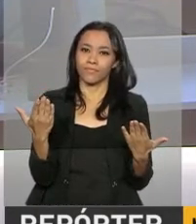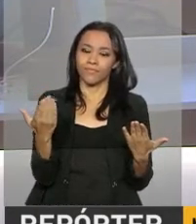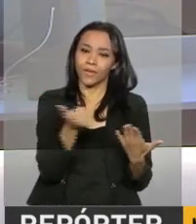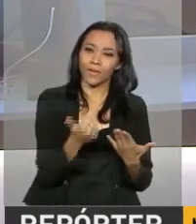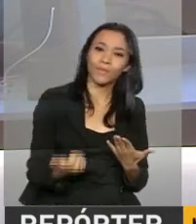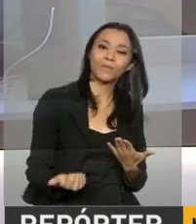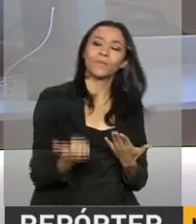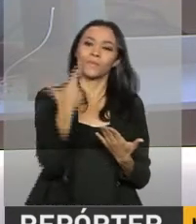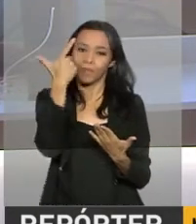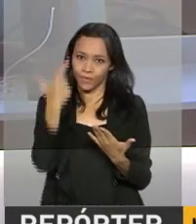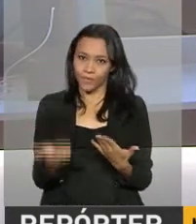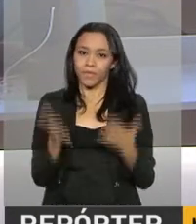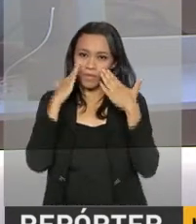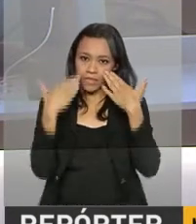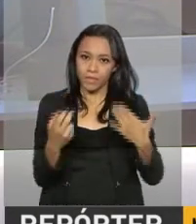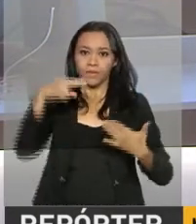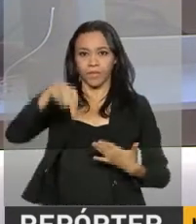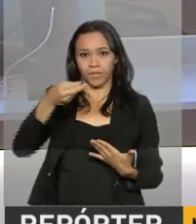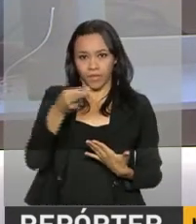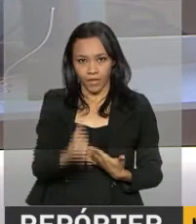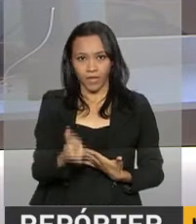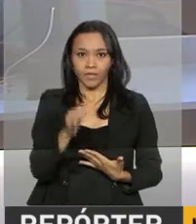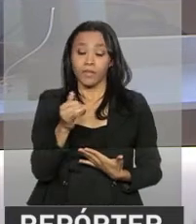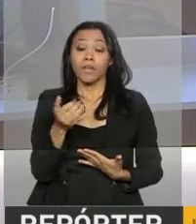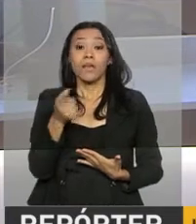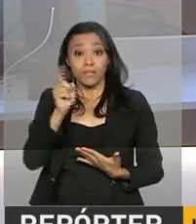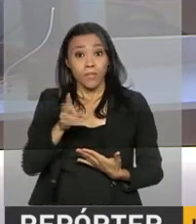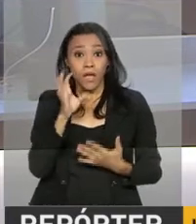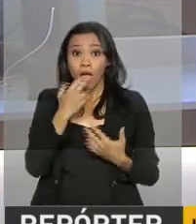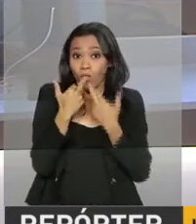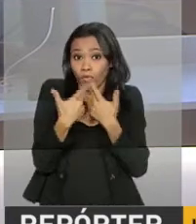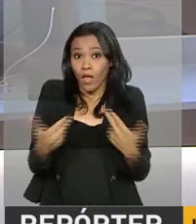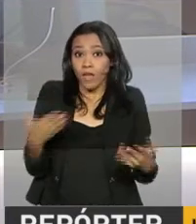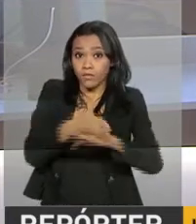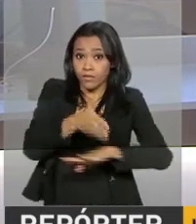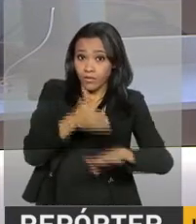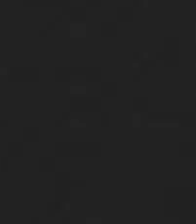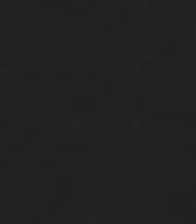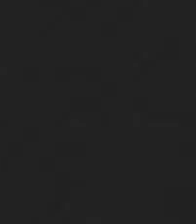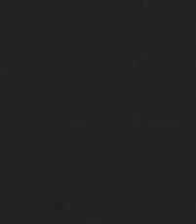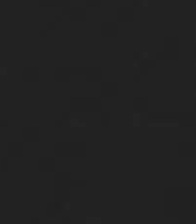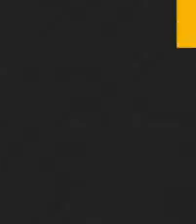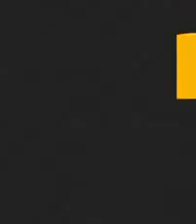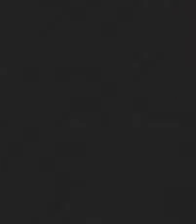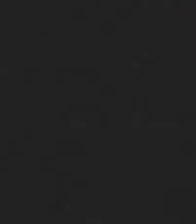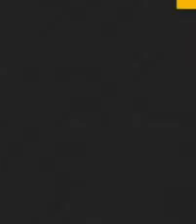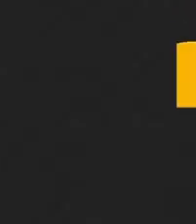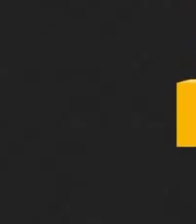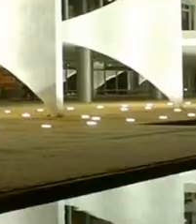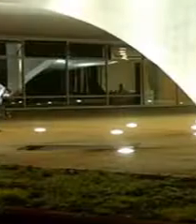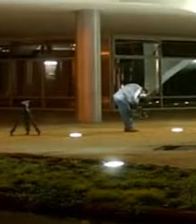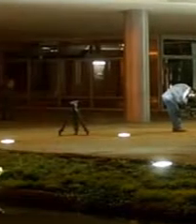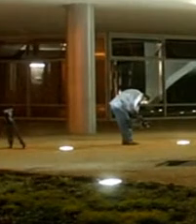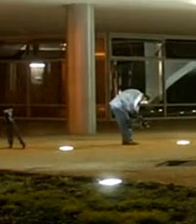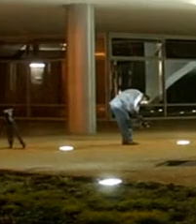ao meio-dia na próxima edição do repórter NBR acompanhe também as novidades em nossas redes sociais e